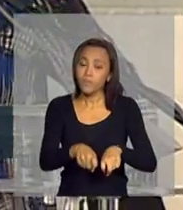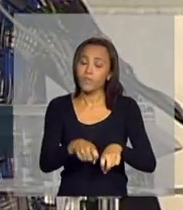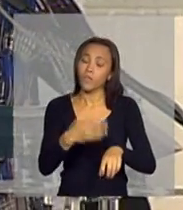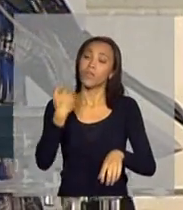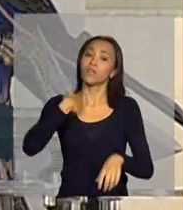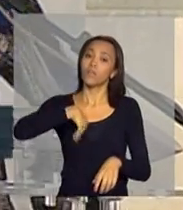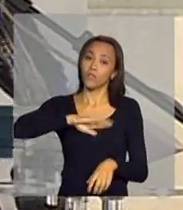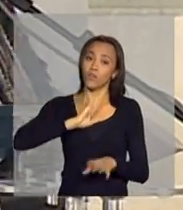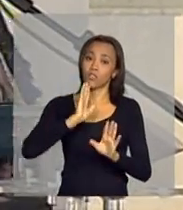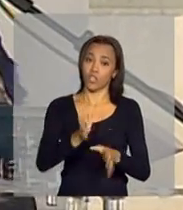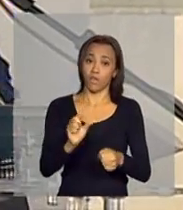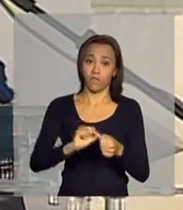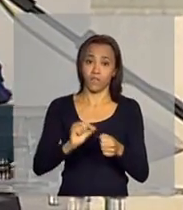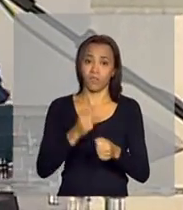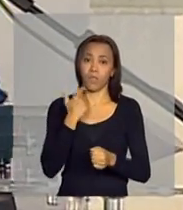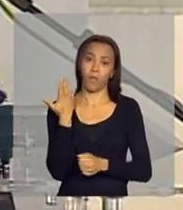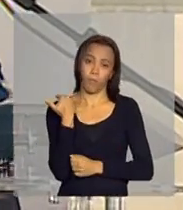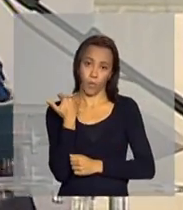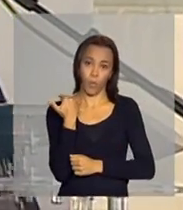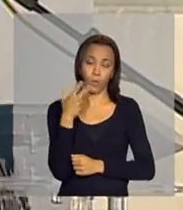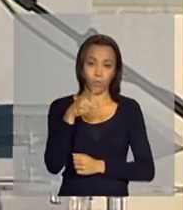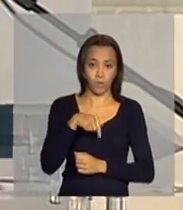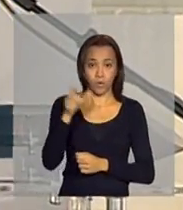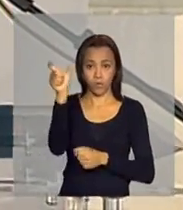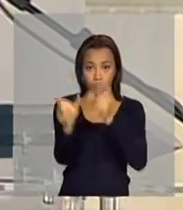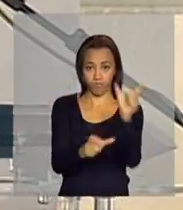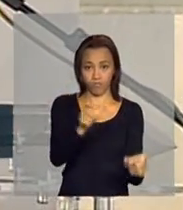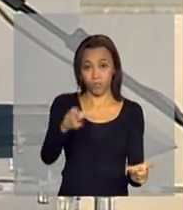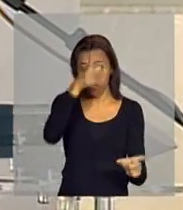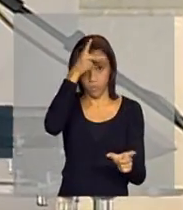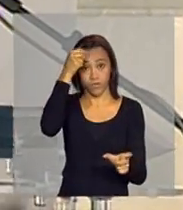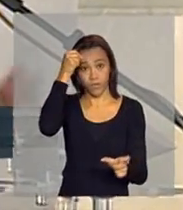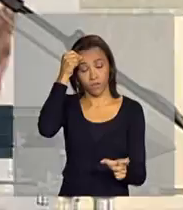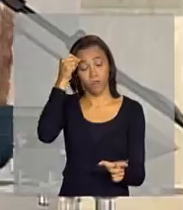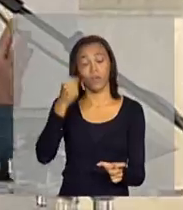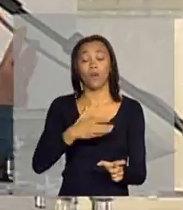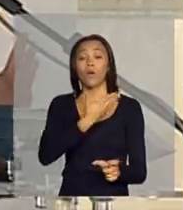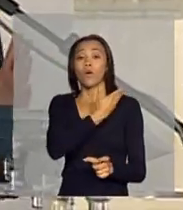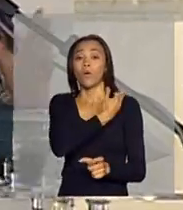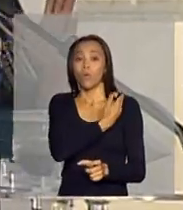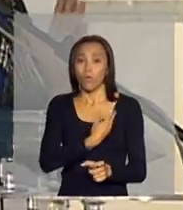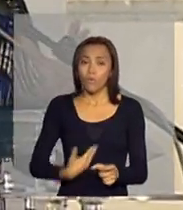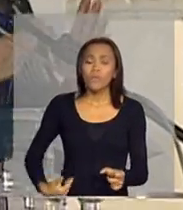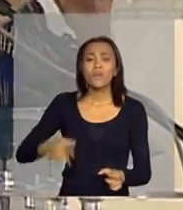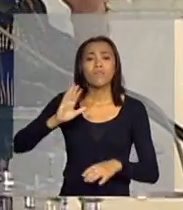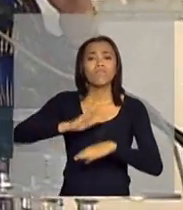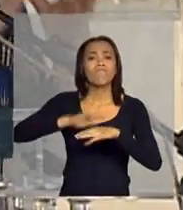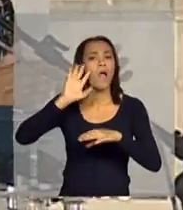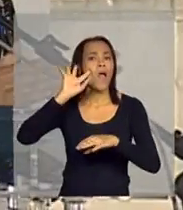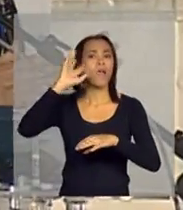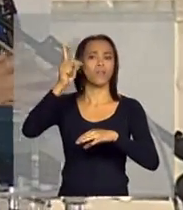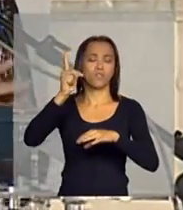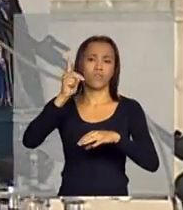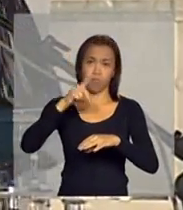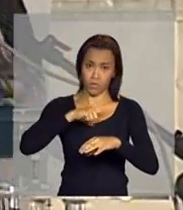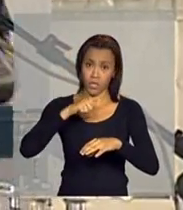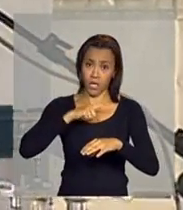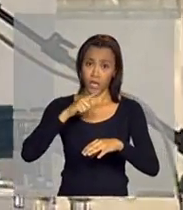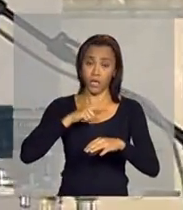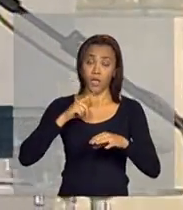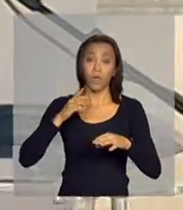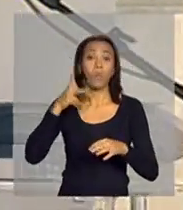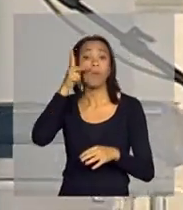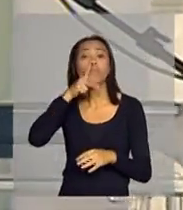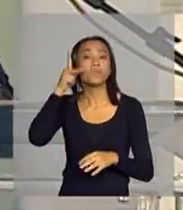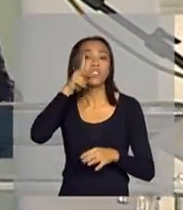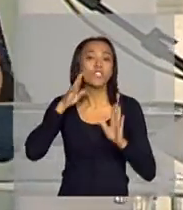fizemos há pouco com os prefeitos. O governo resolveu ter uma política para os prefeitos que está